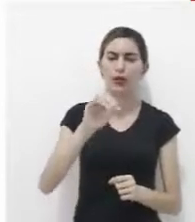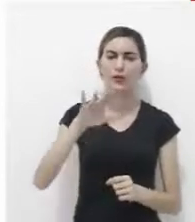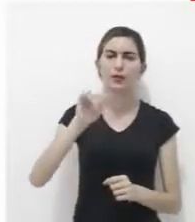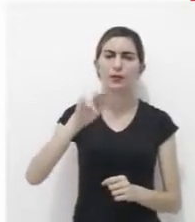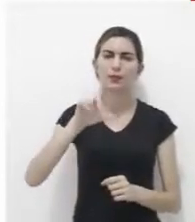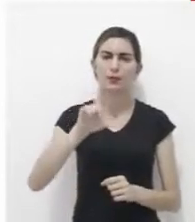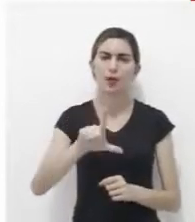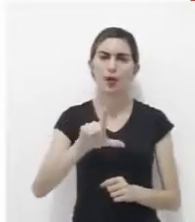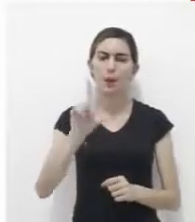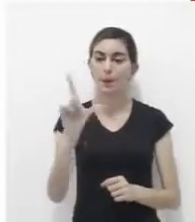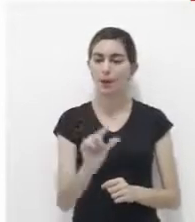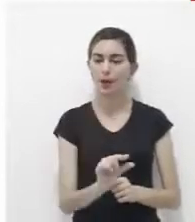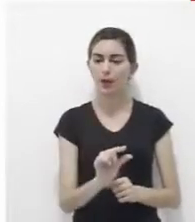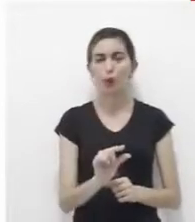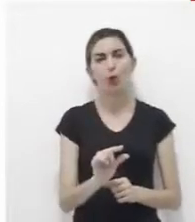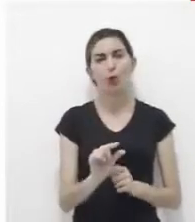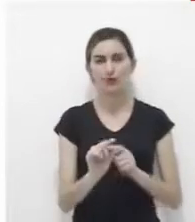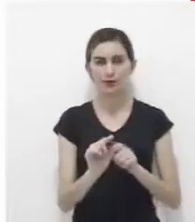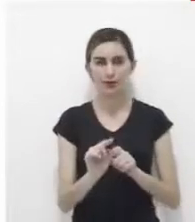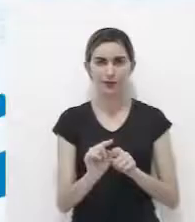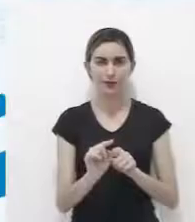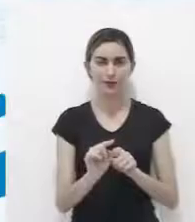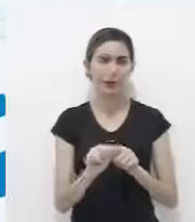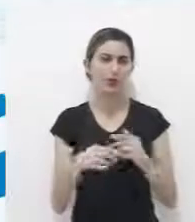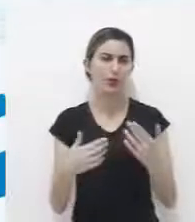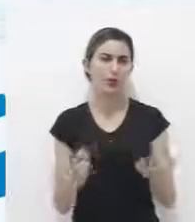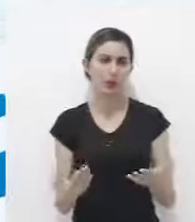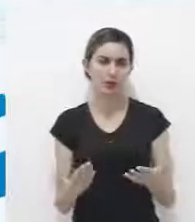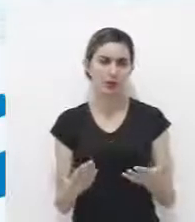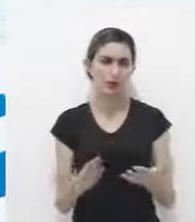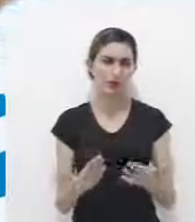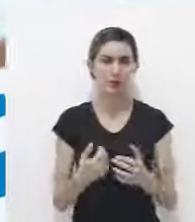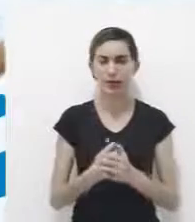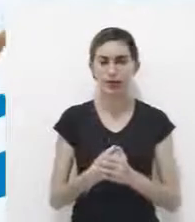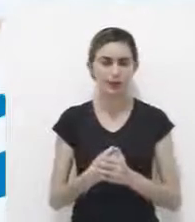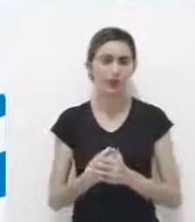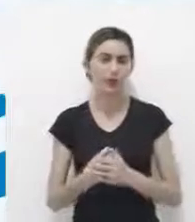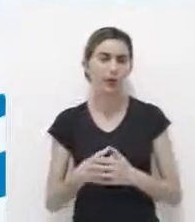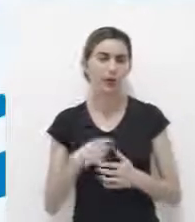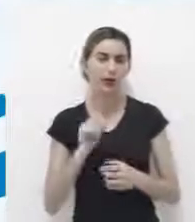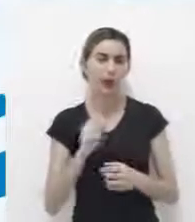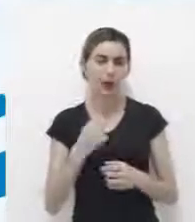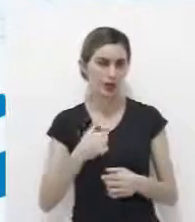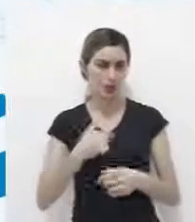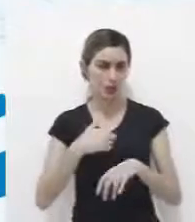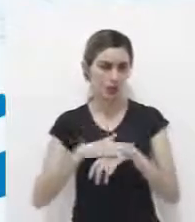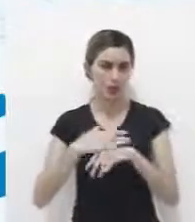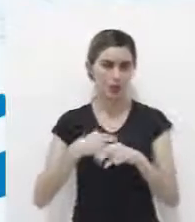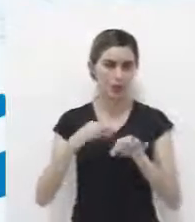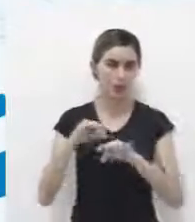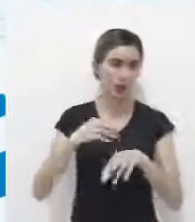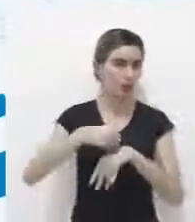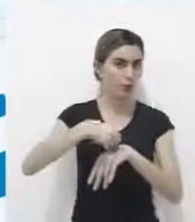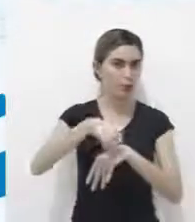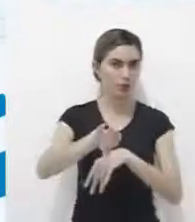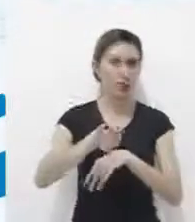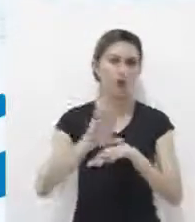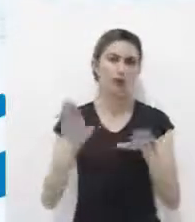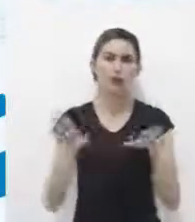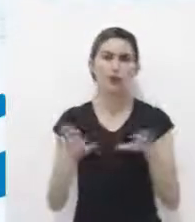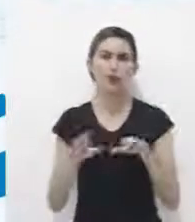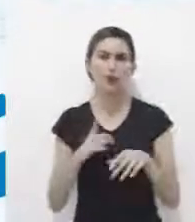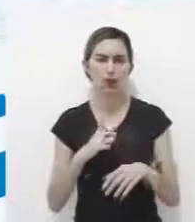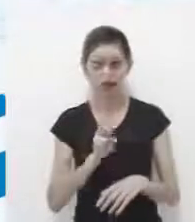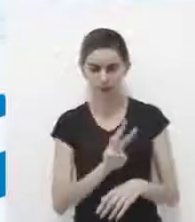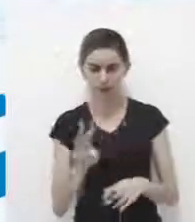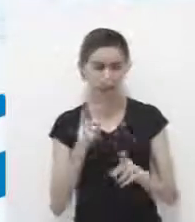número decimal ainda menor. Eu diria aqui, como eu não fui o autor dessa questão, tá? Essa questão aí eu trouxe para